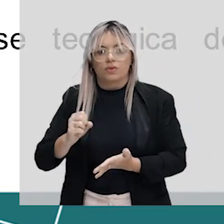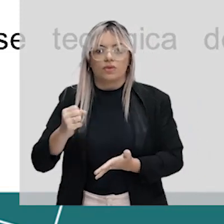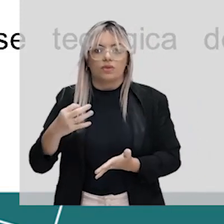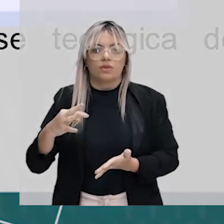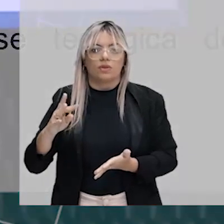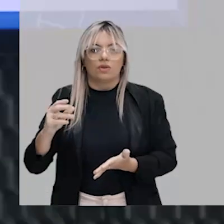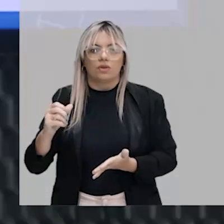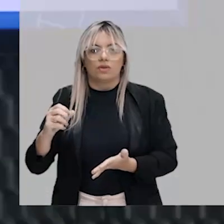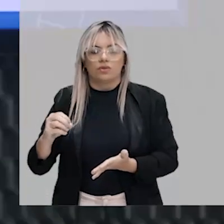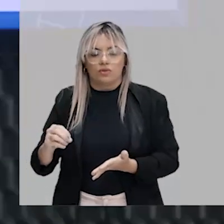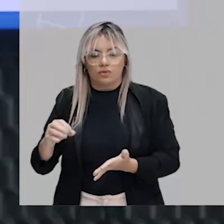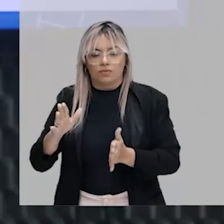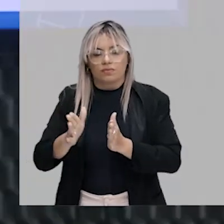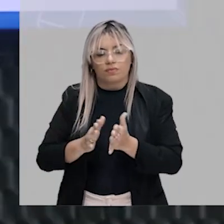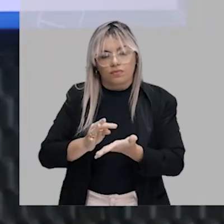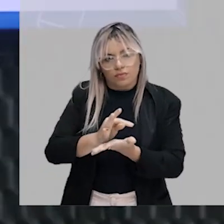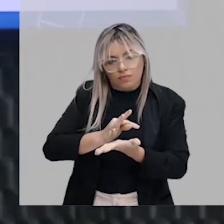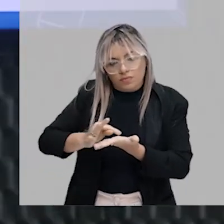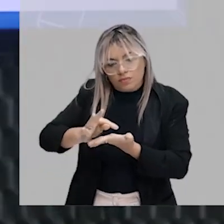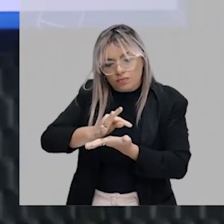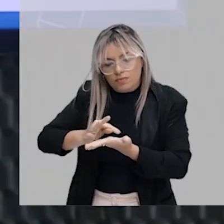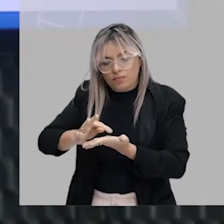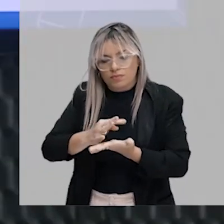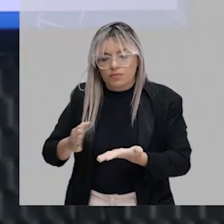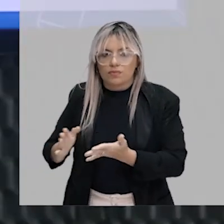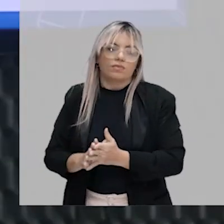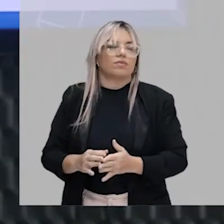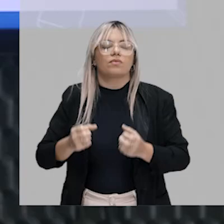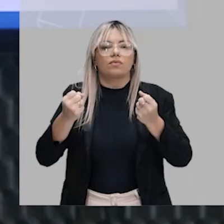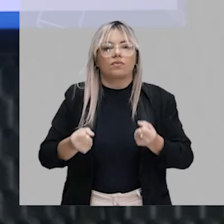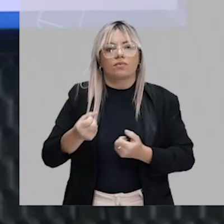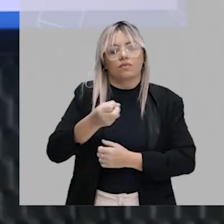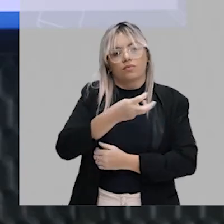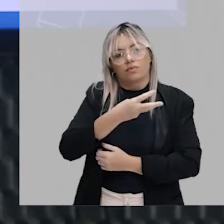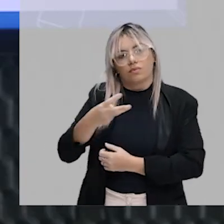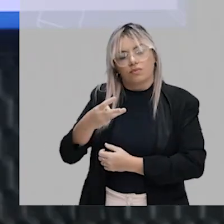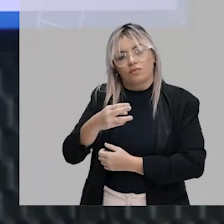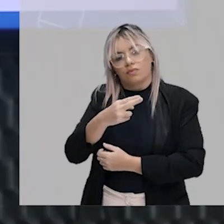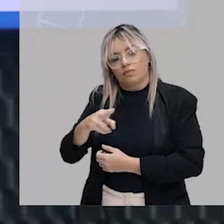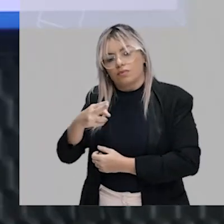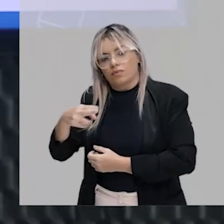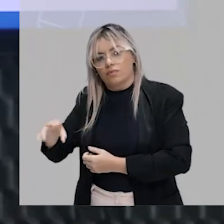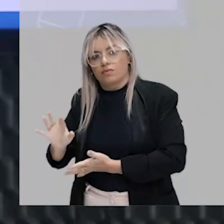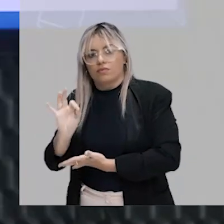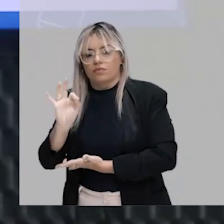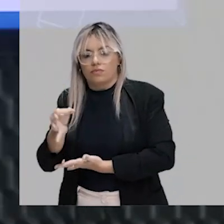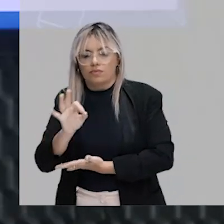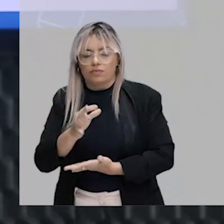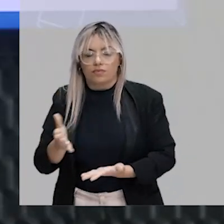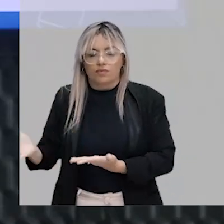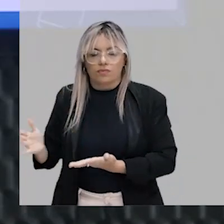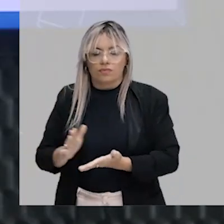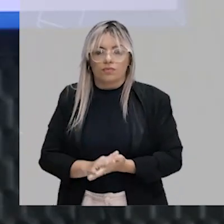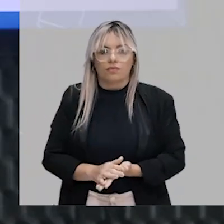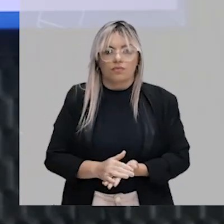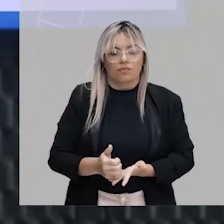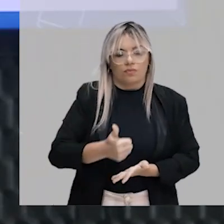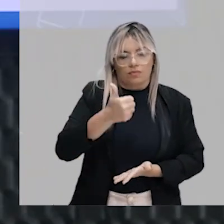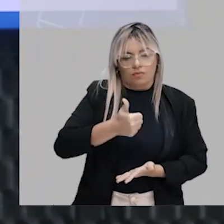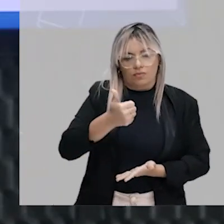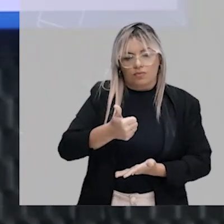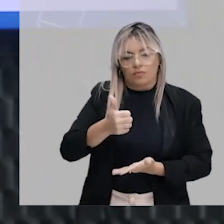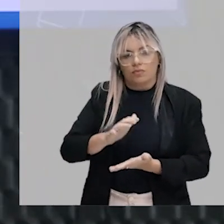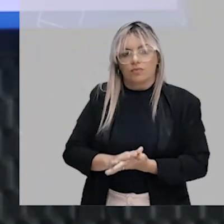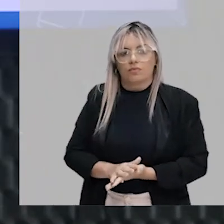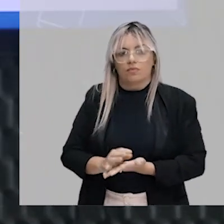teológico, ou fase teológica. Você pode chamar dos 3 jeitos. Estão todos corretos. Nesse primeiro estado, que é